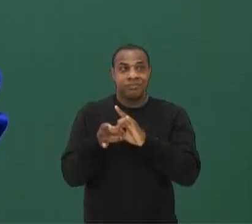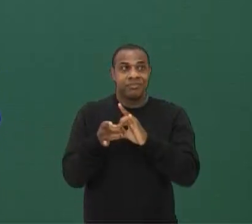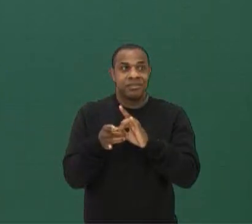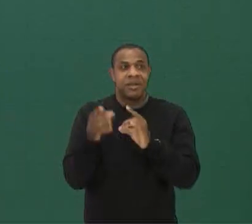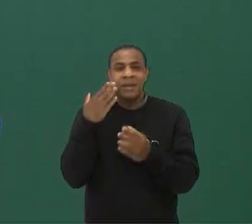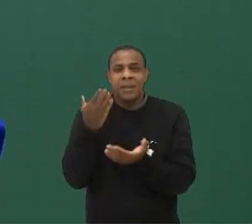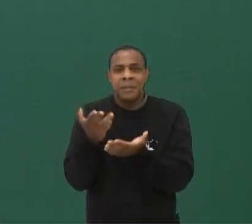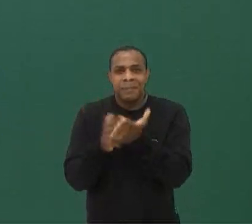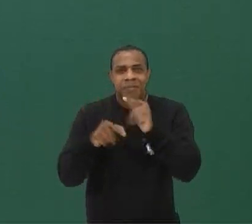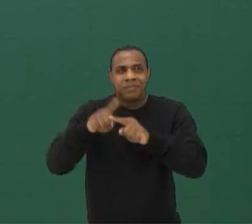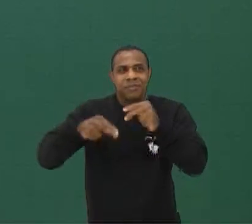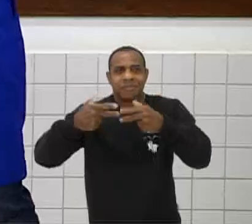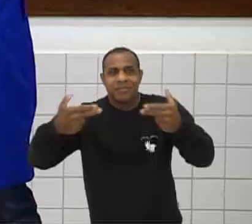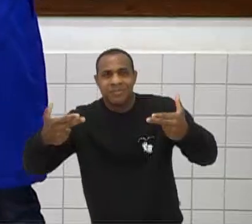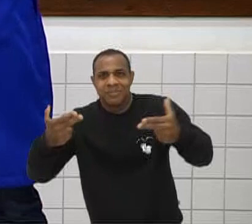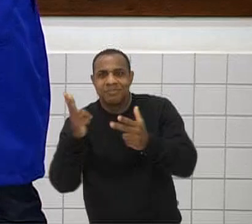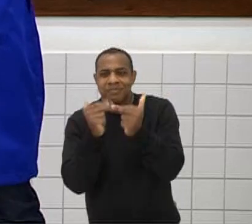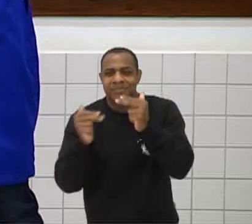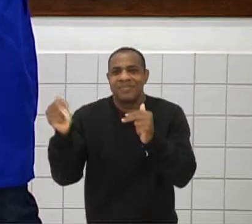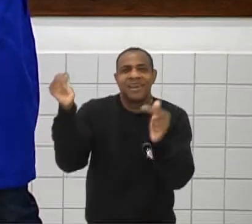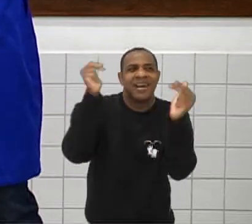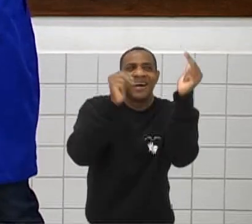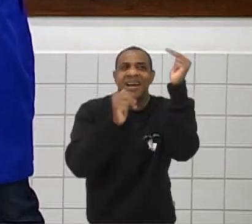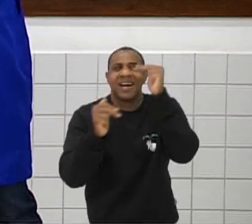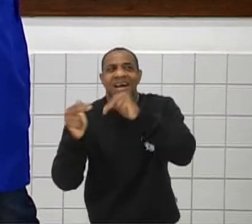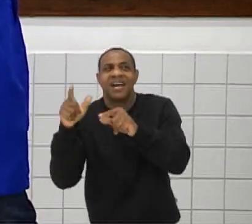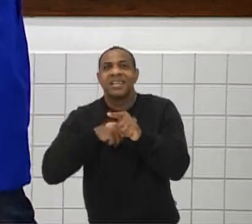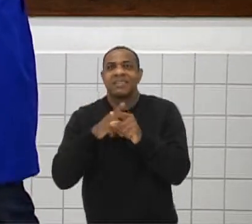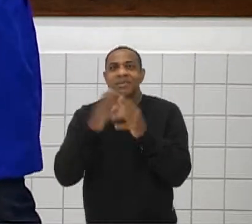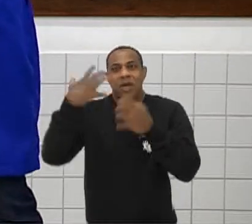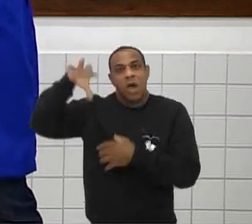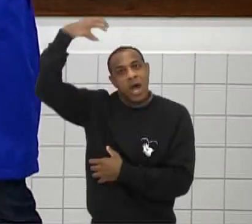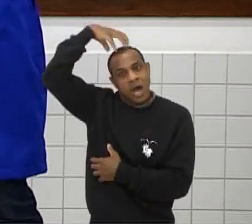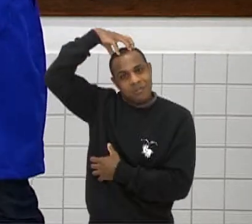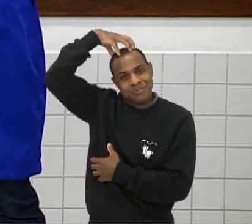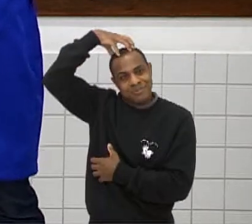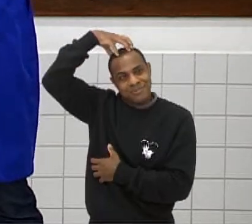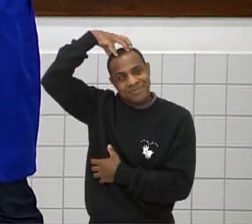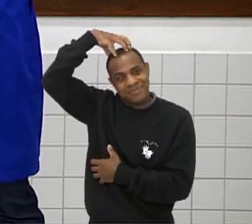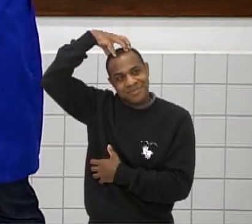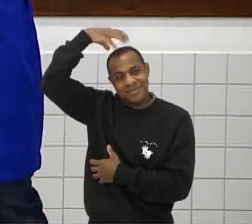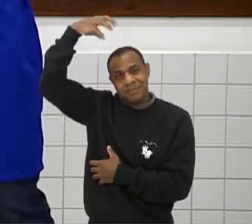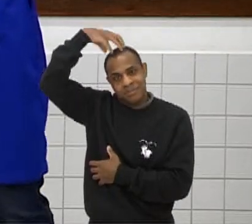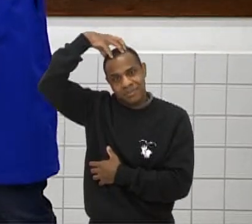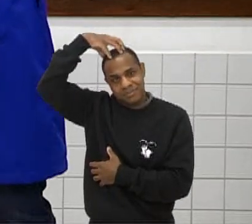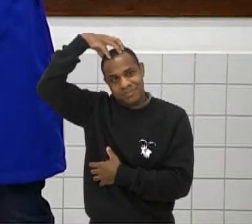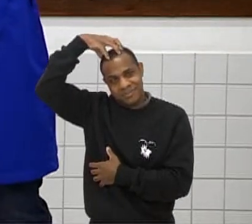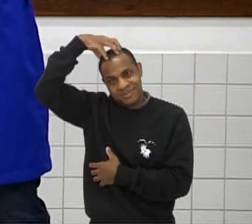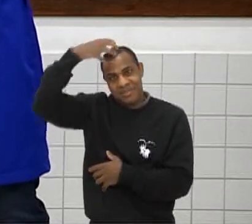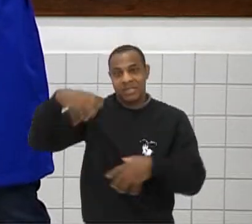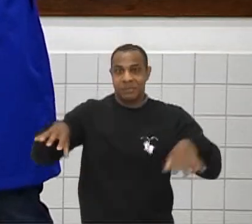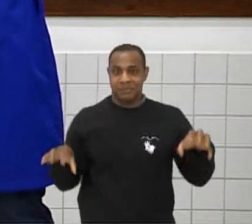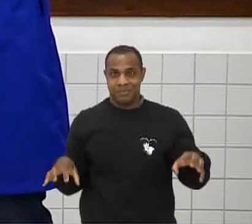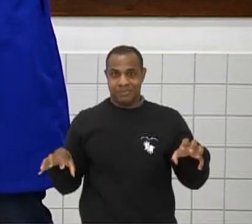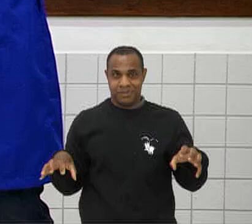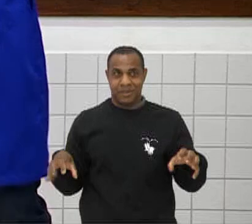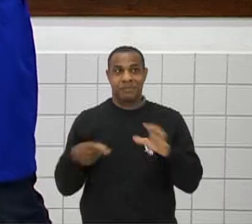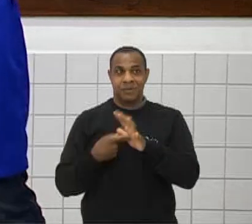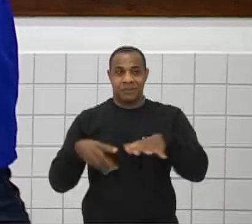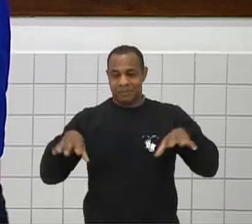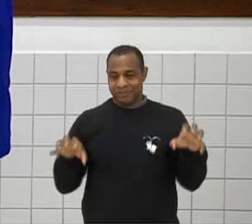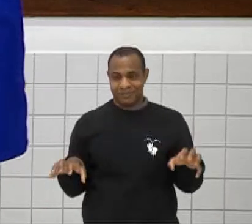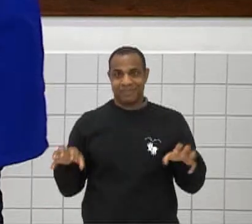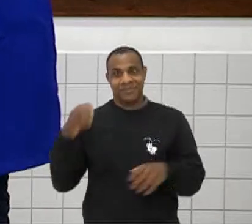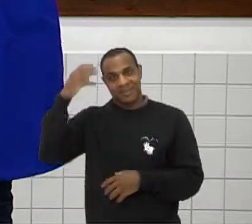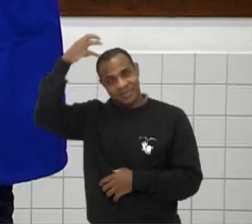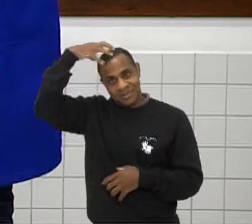alguns elementos? Toda branca em volta. Em cima, a coroa, mostrando aqui que é uma monarquia. Esse símbolo amarelo